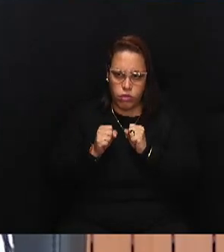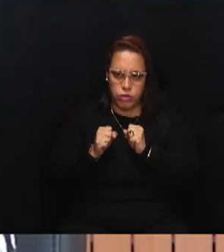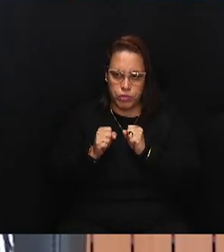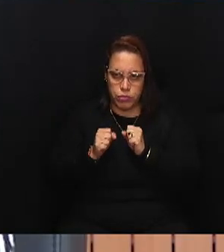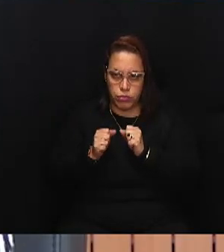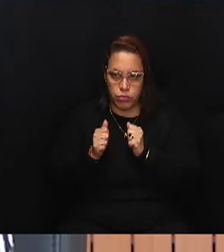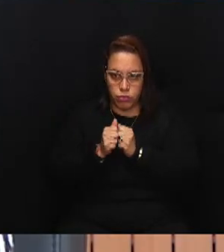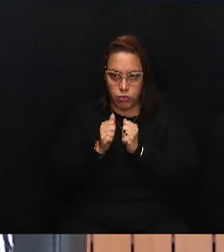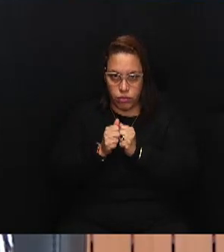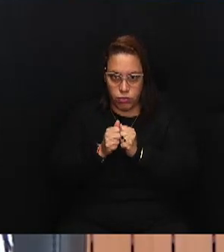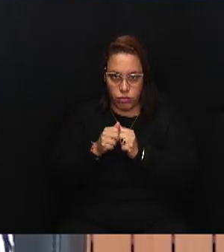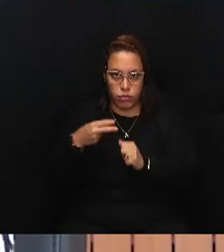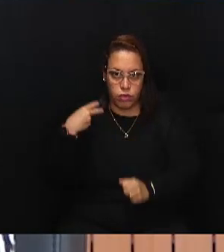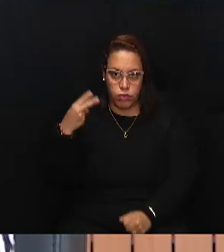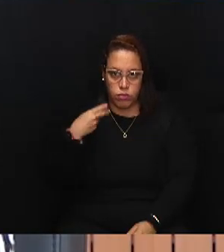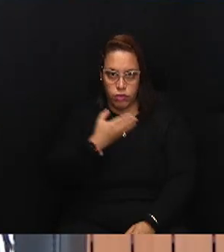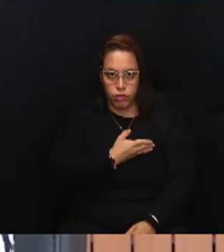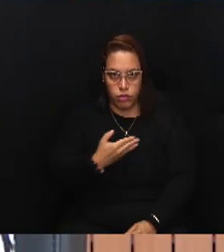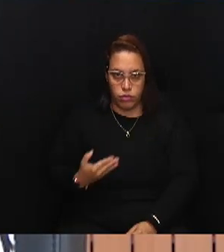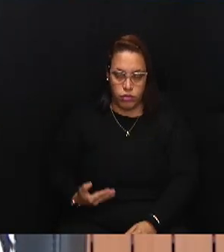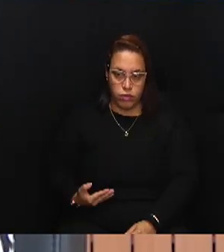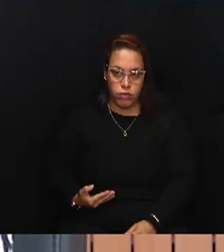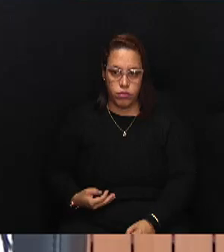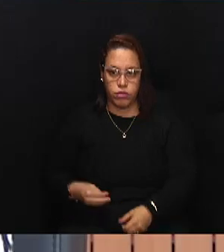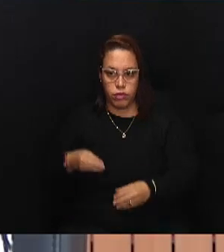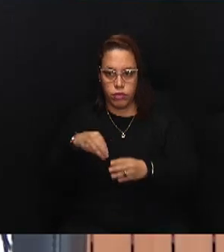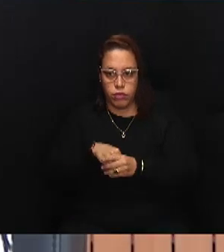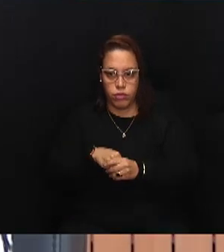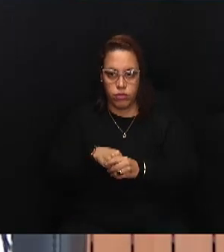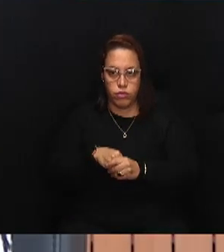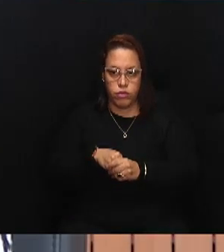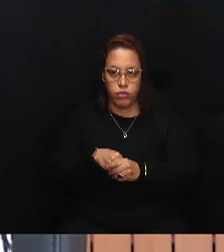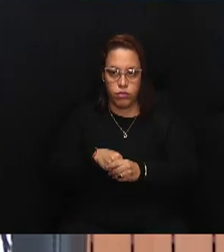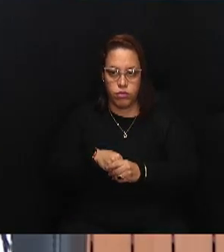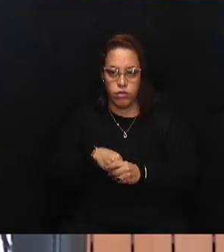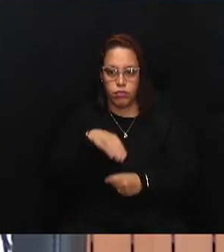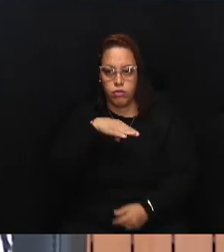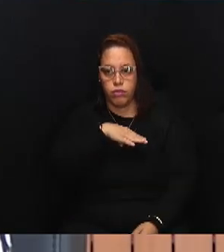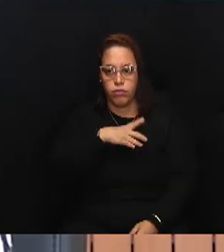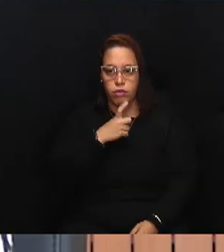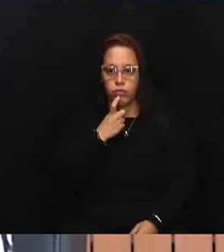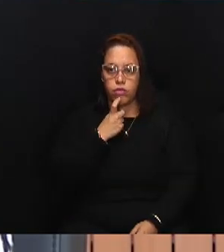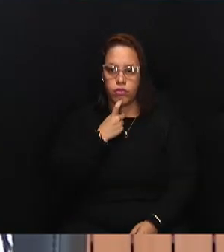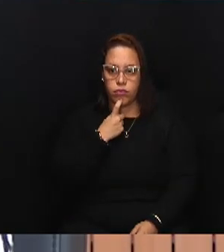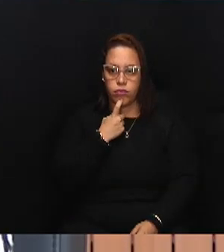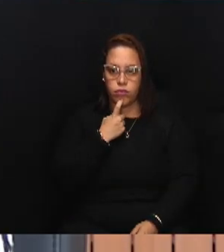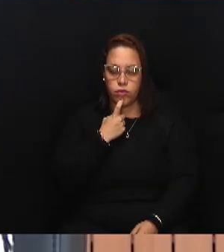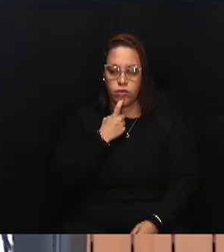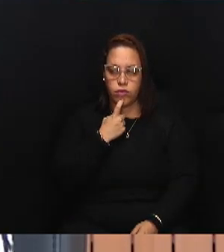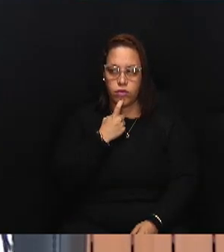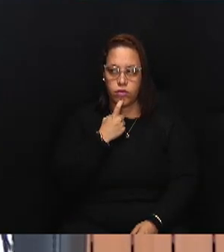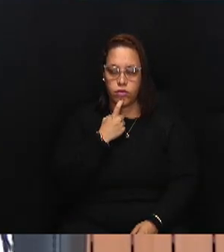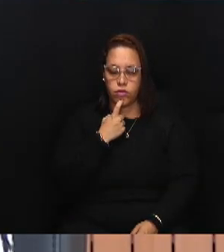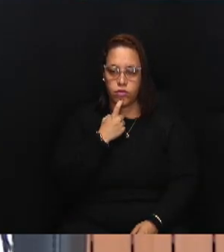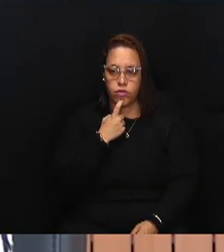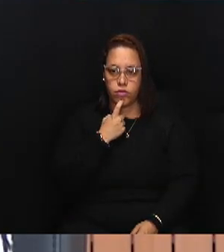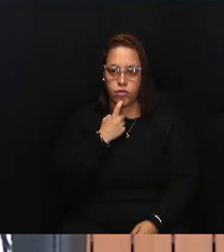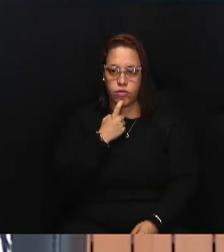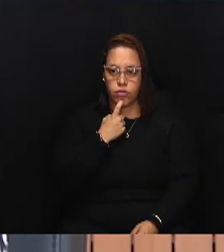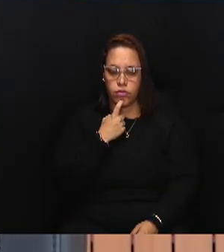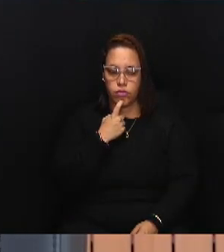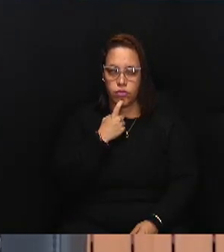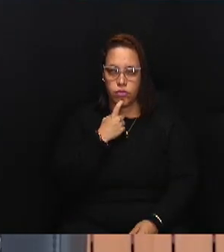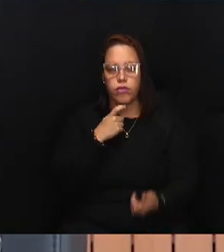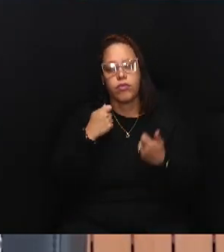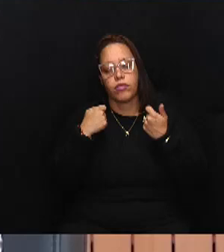já dentro da política pública, dentro do município de Campinas. Apesar de nós estarmos